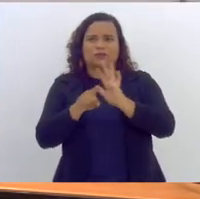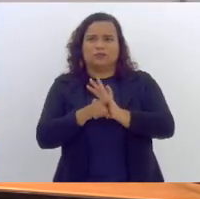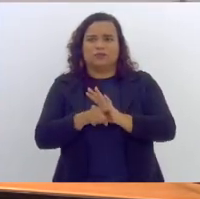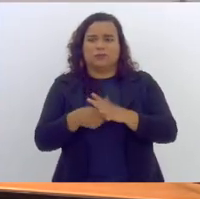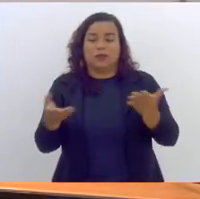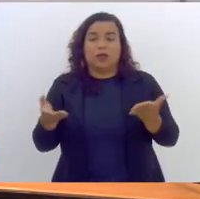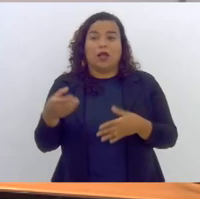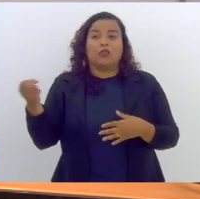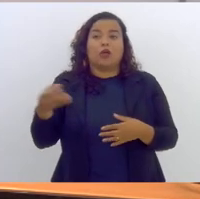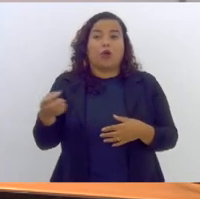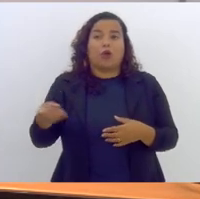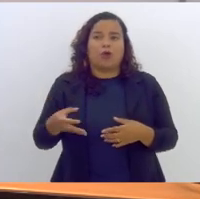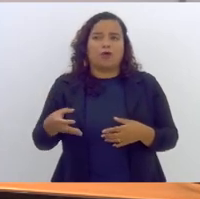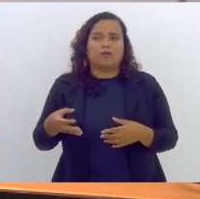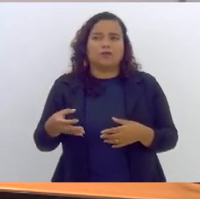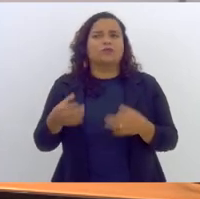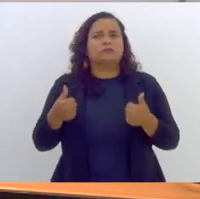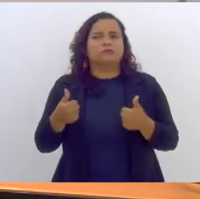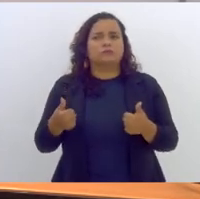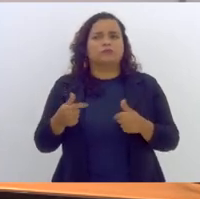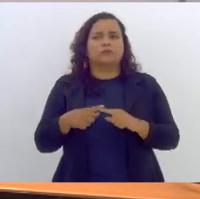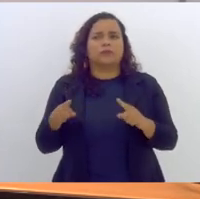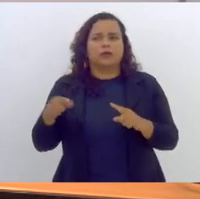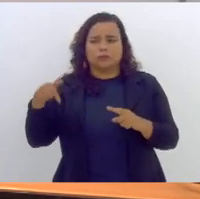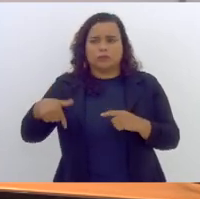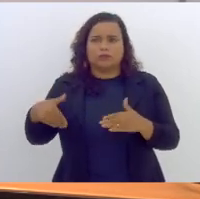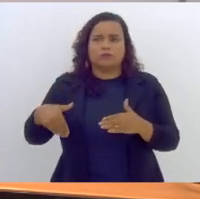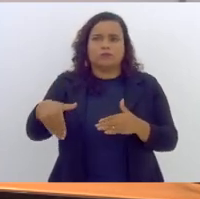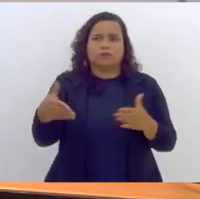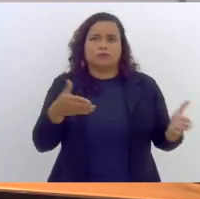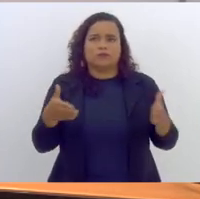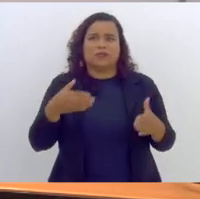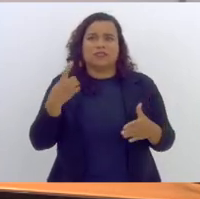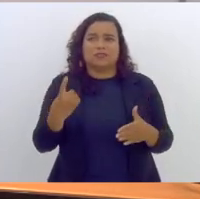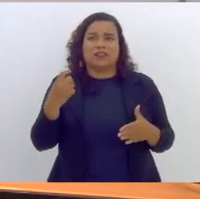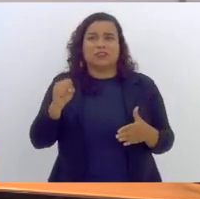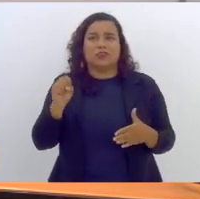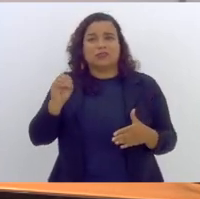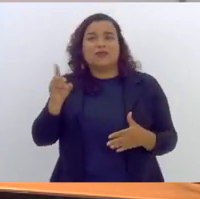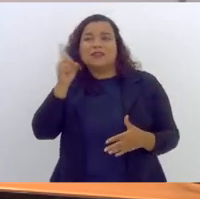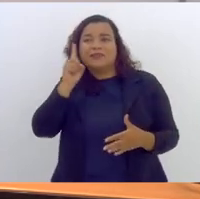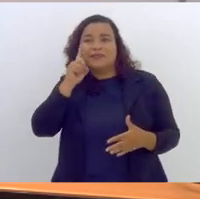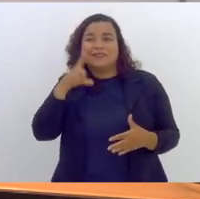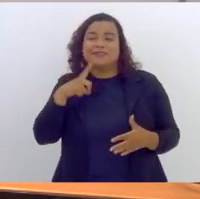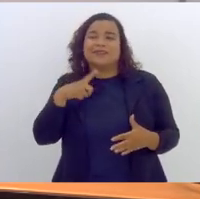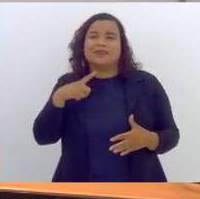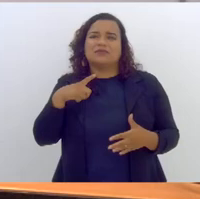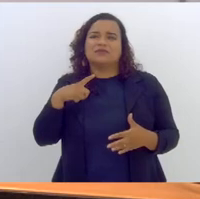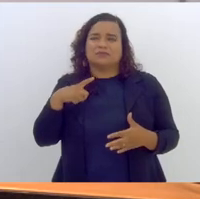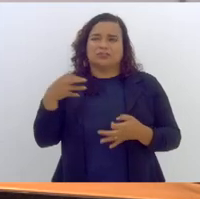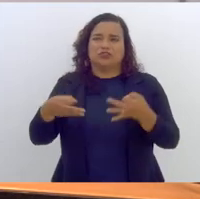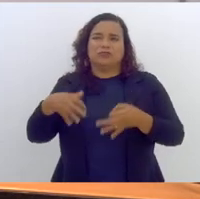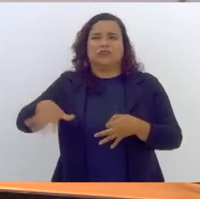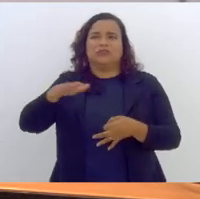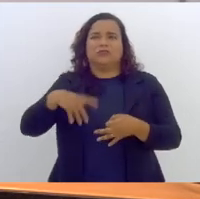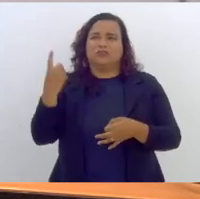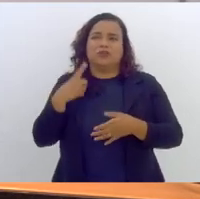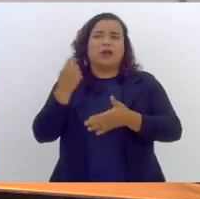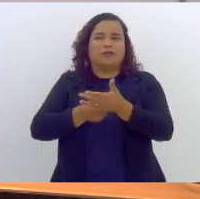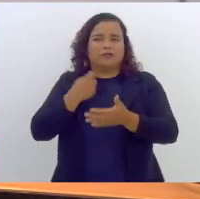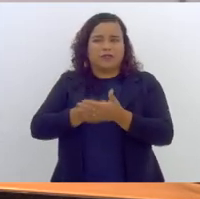e de agora em diante nós temos 180 dias são questionamentos jurídicos que nós estamos